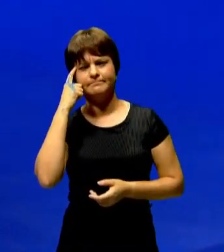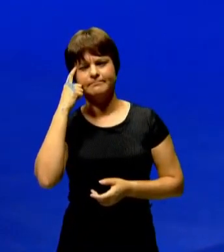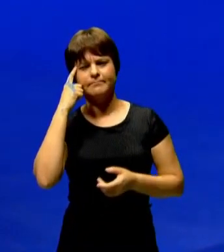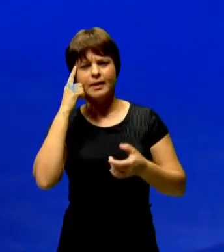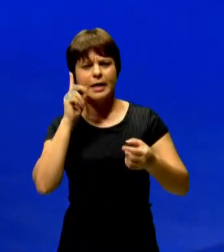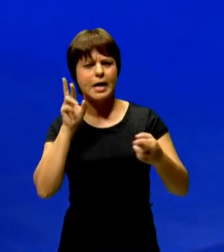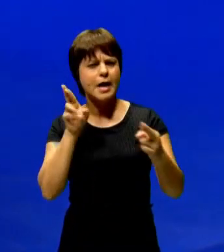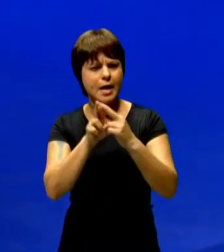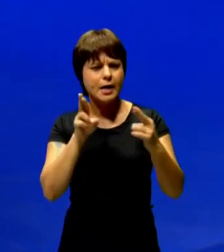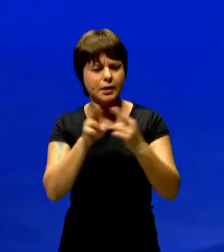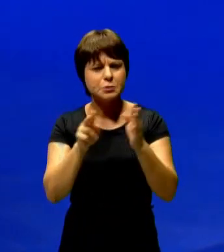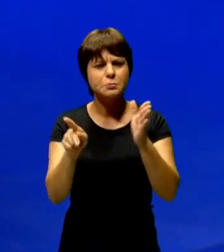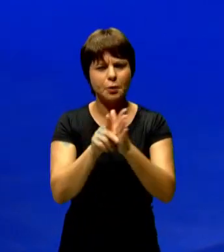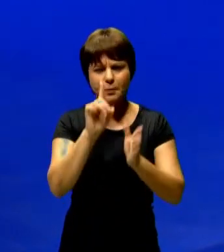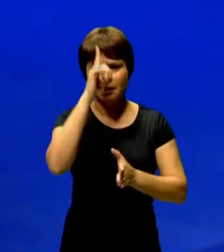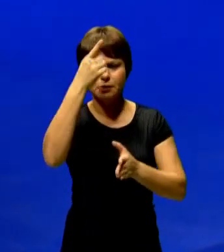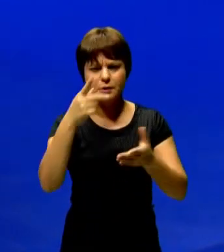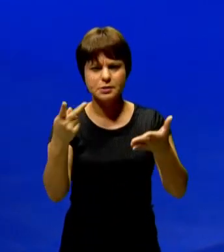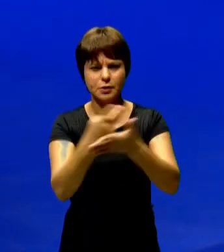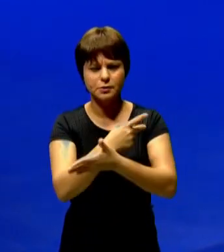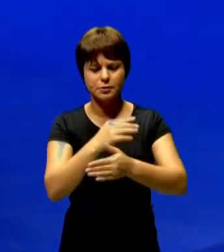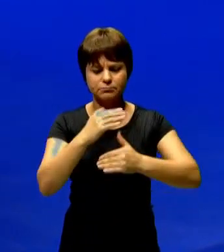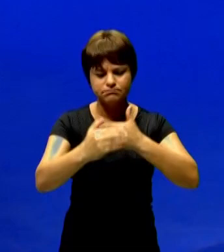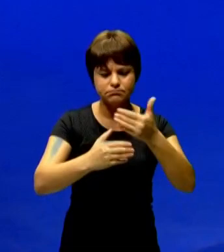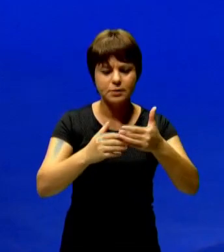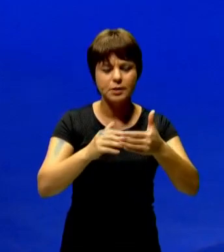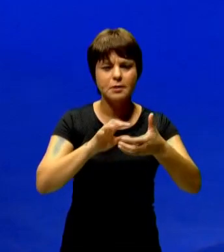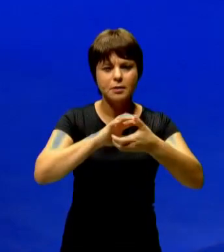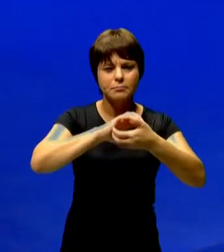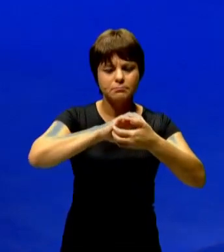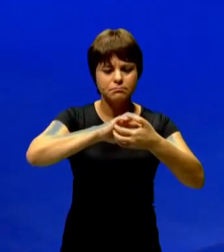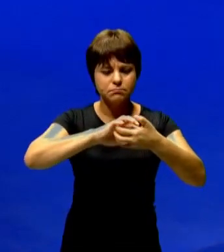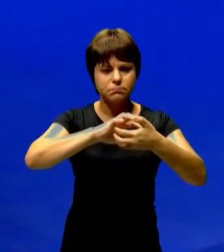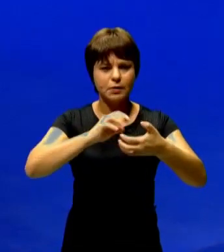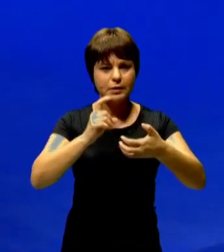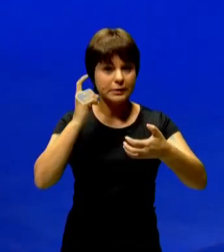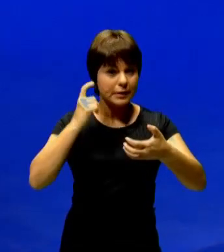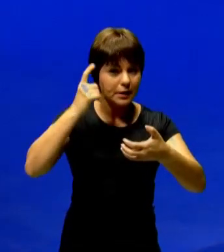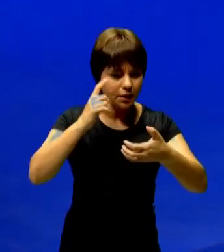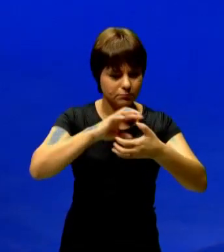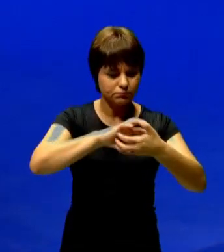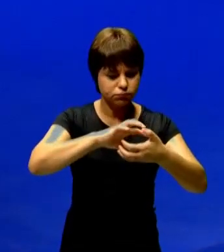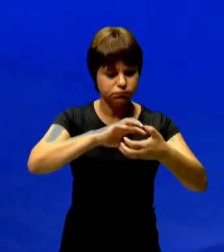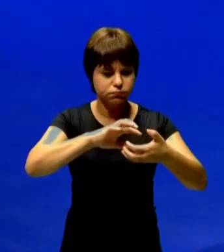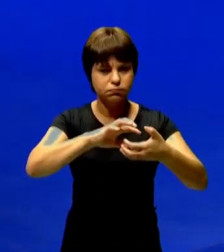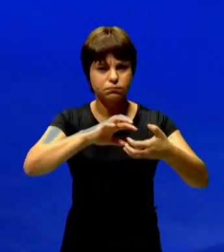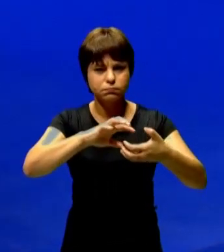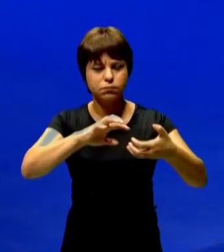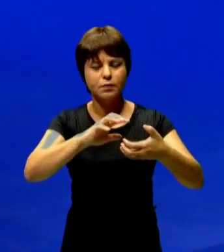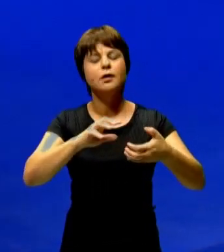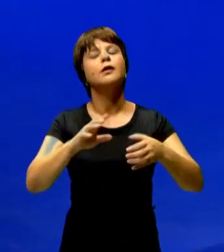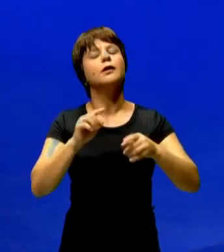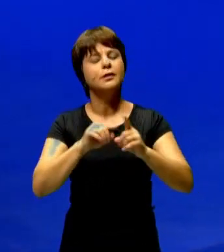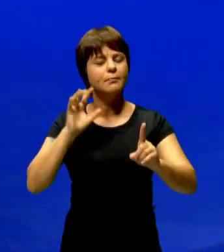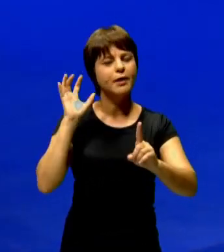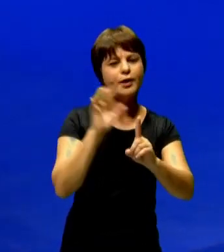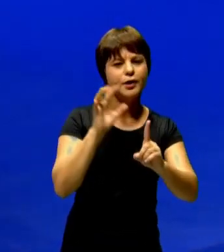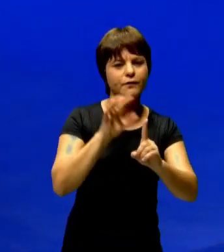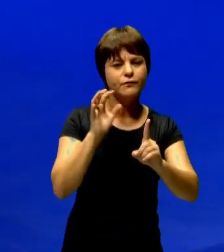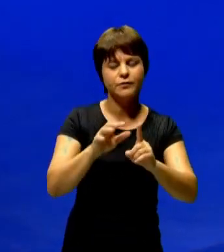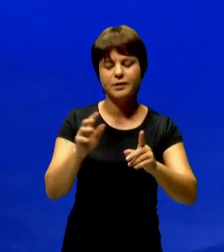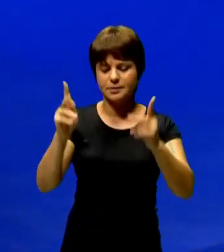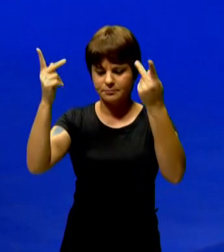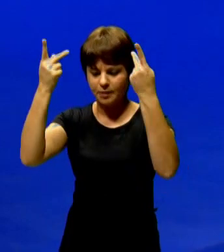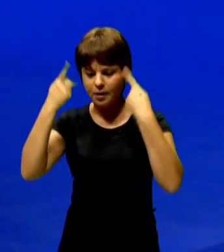relações ecológicas acontecendo e eu tenho esse processo de fragmentação. Nisso, o nicho também é fragmentado e isso vai afetar diretamente os seres